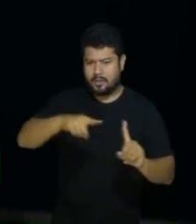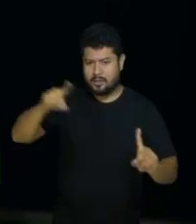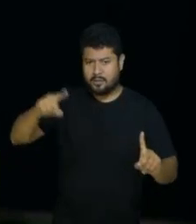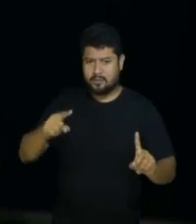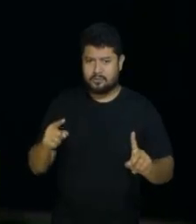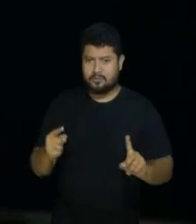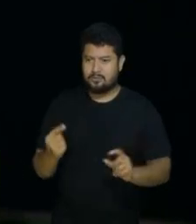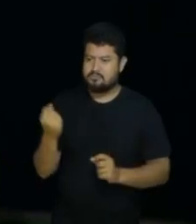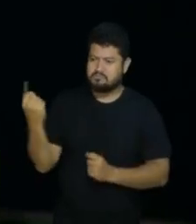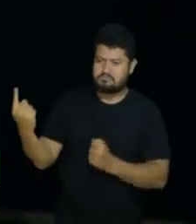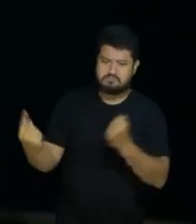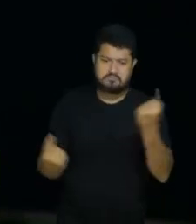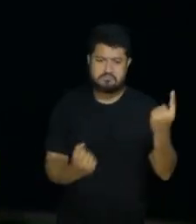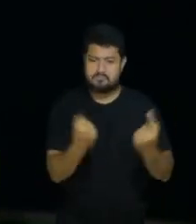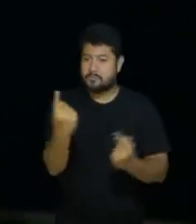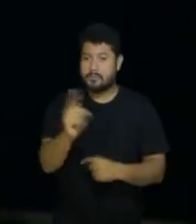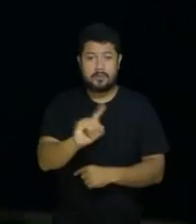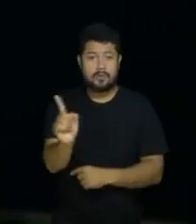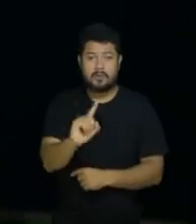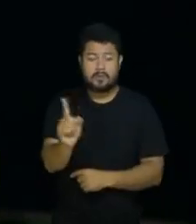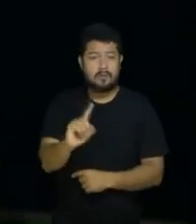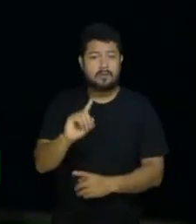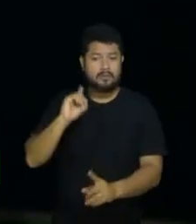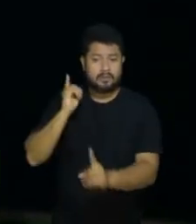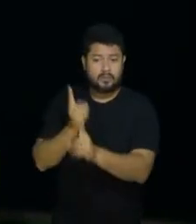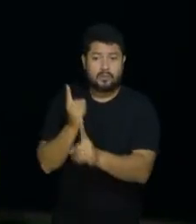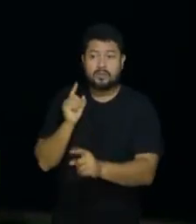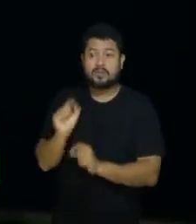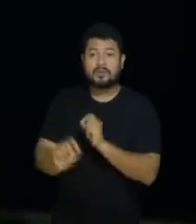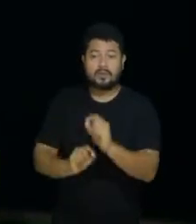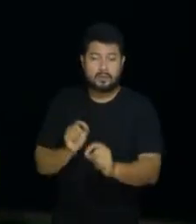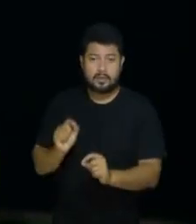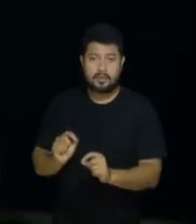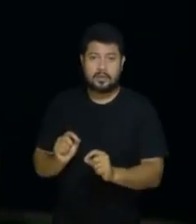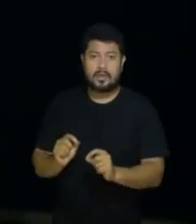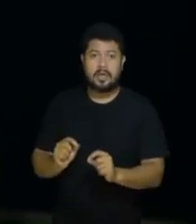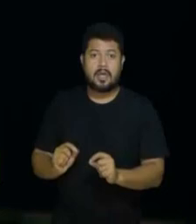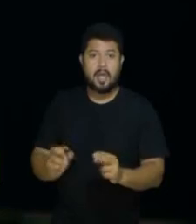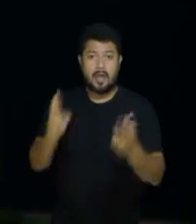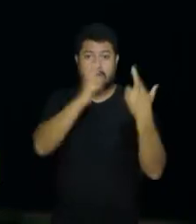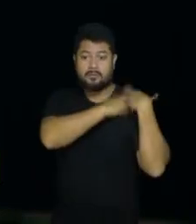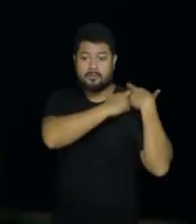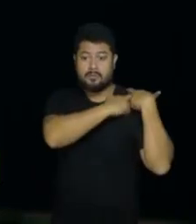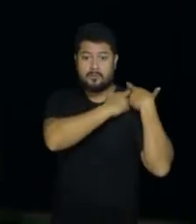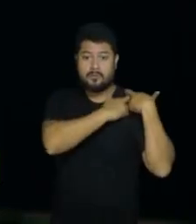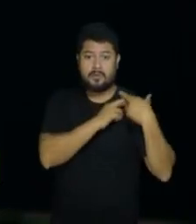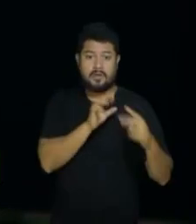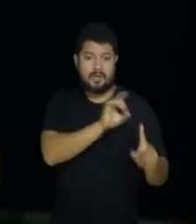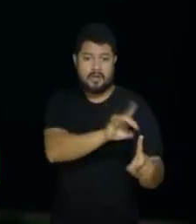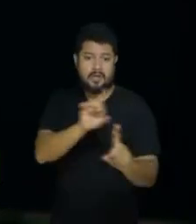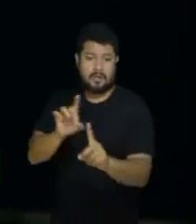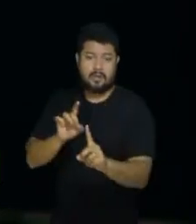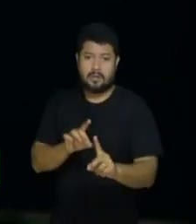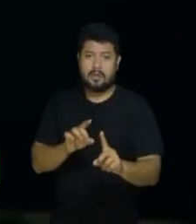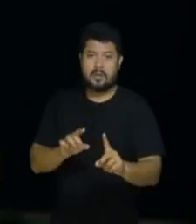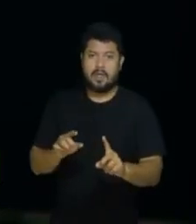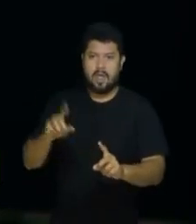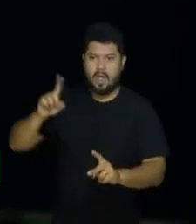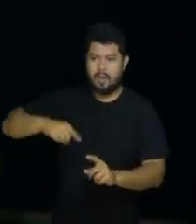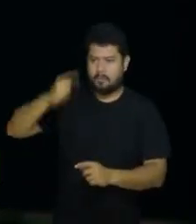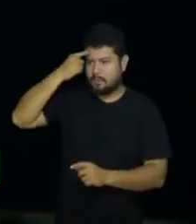Napoleão. E descobrimos que a tarefa que nos compete é muito além de grades,